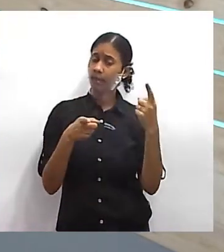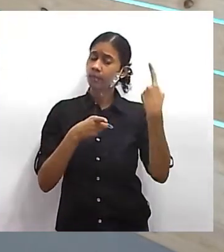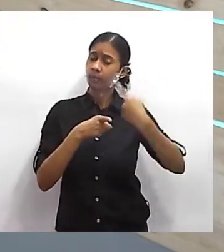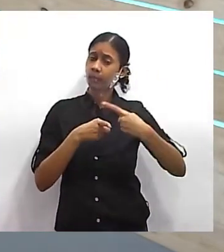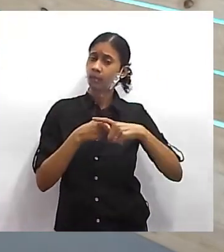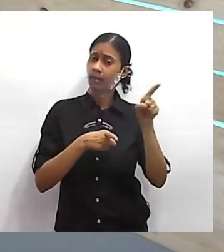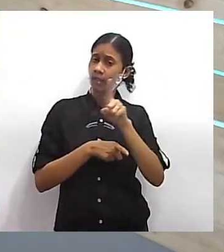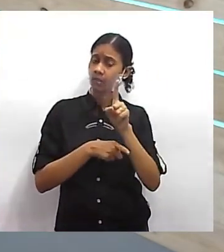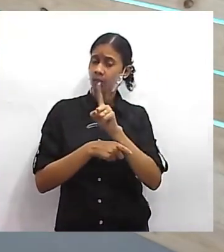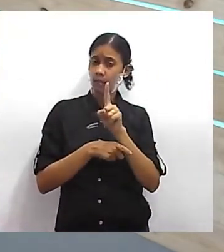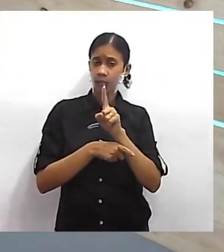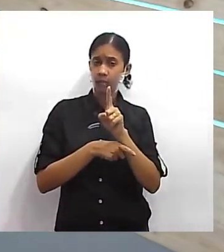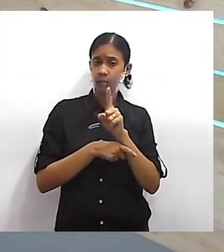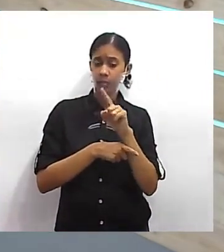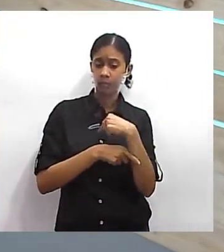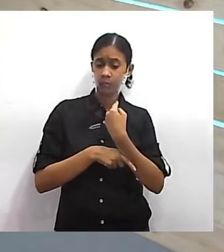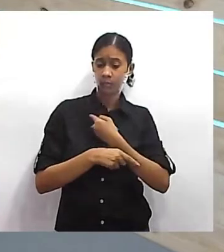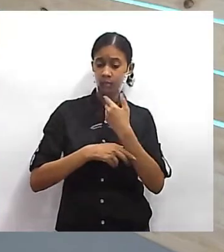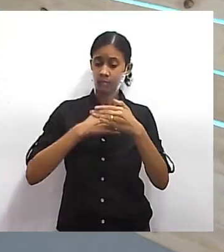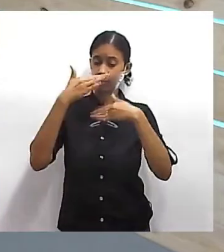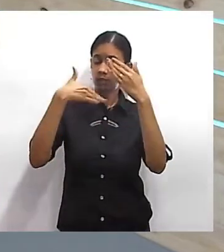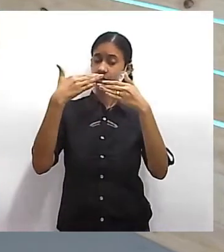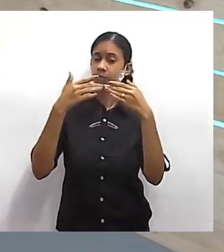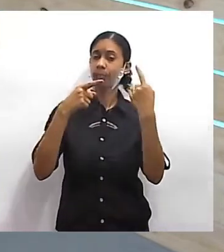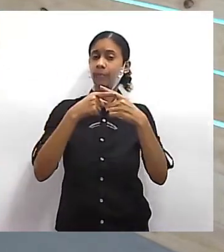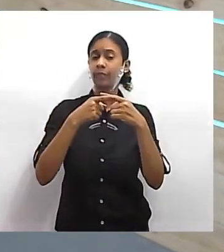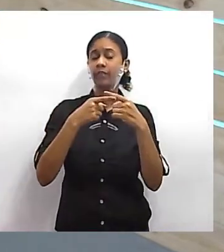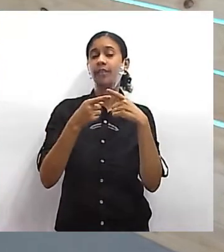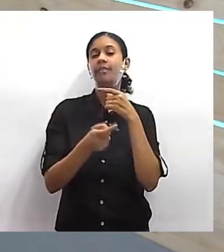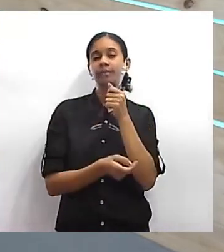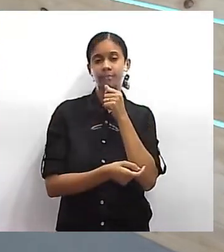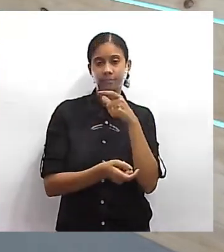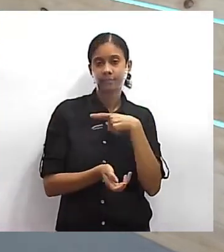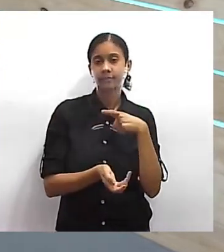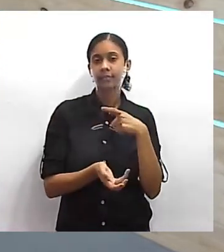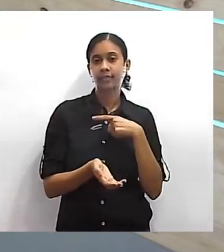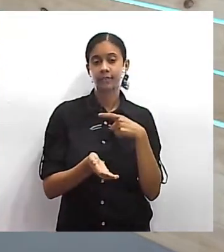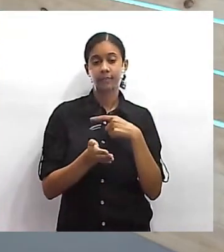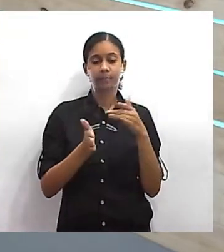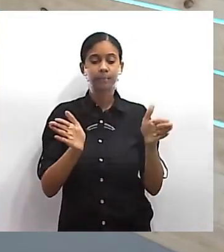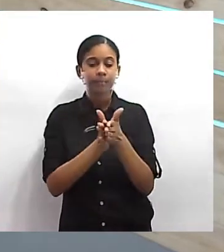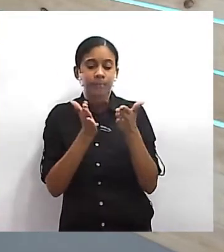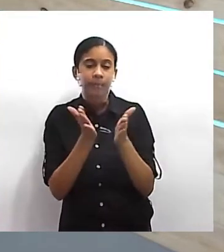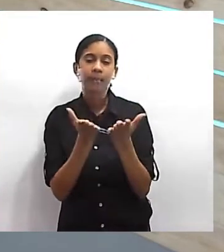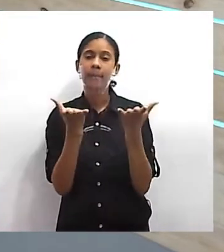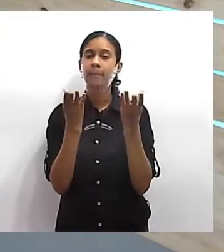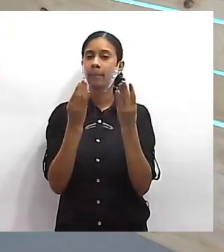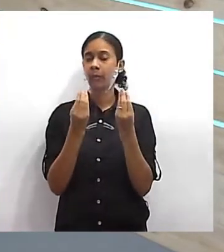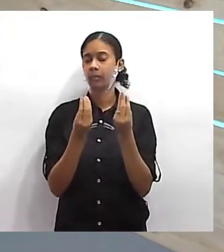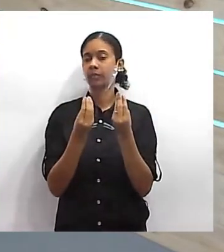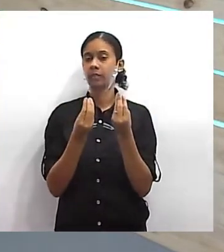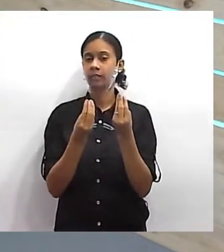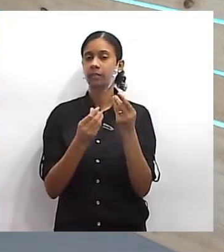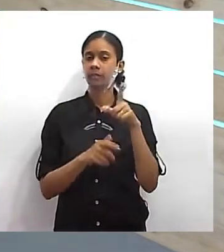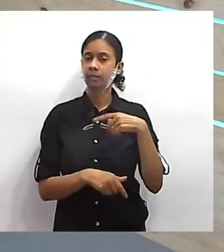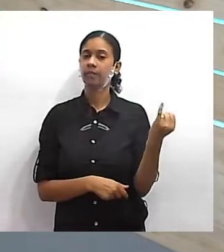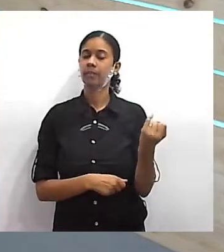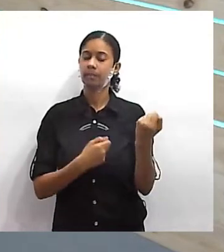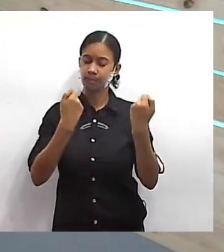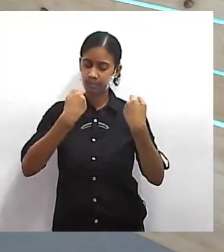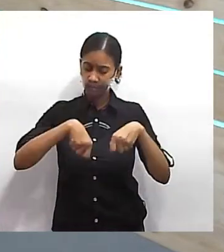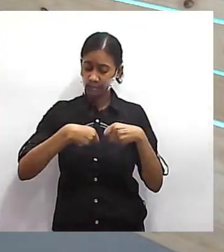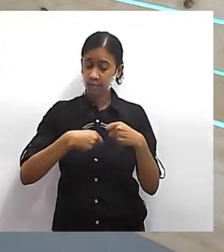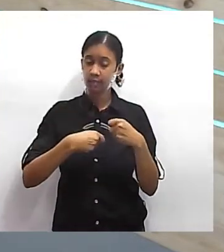país dito desenvolvido? Porque nós temos muita miséria, temos muita pobreza. Então é necessário combater a